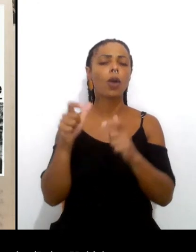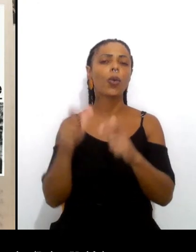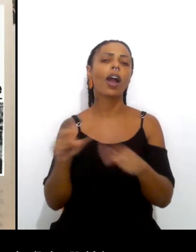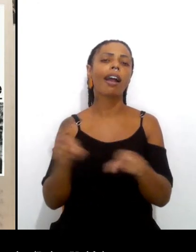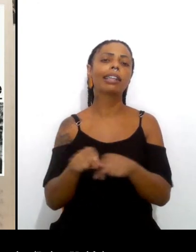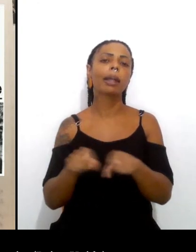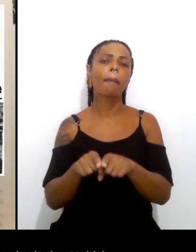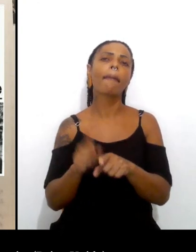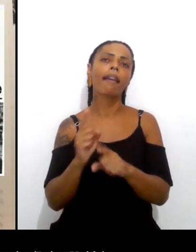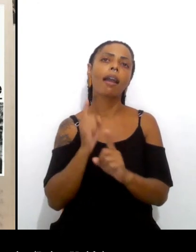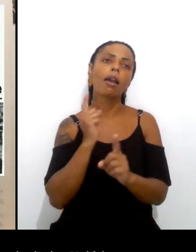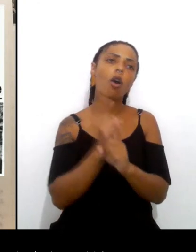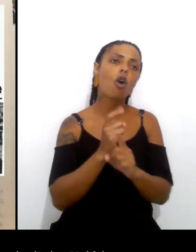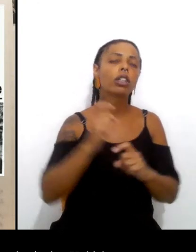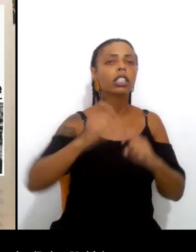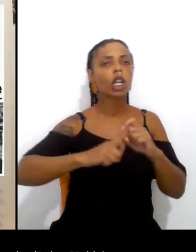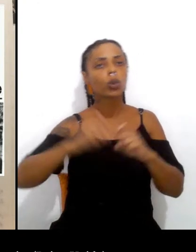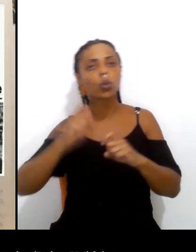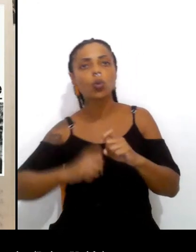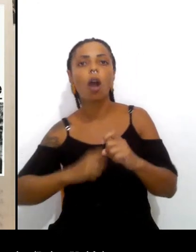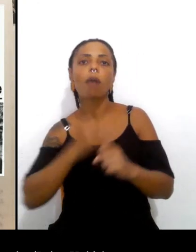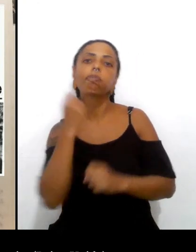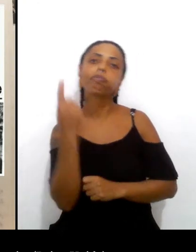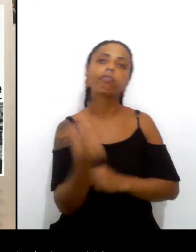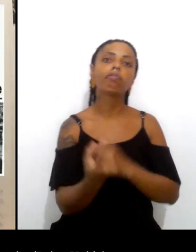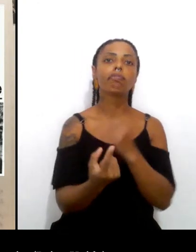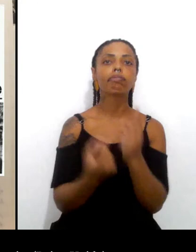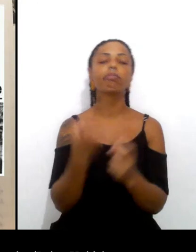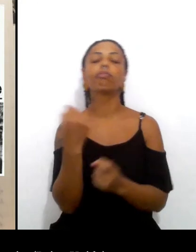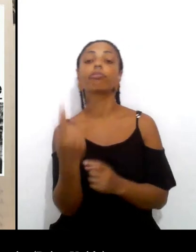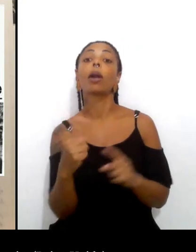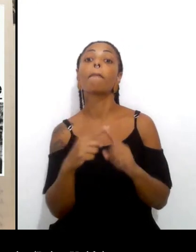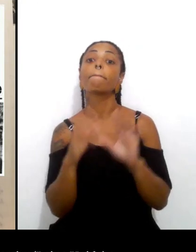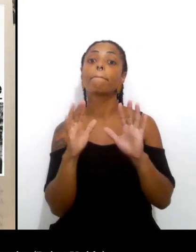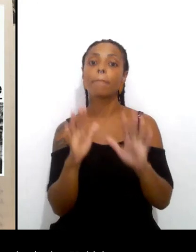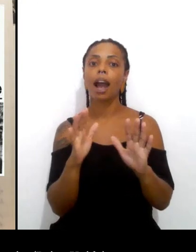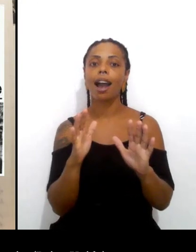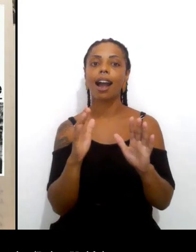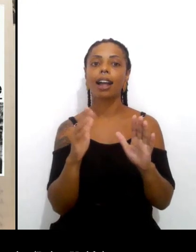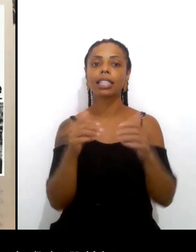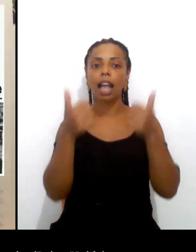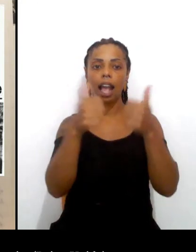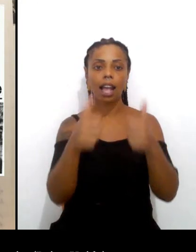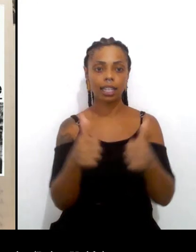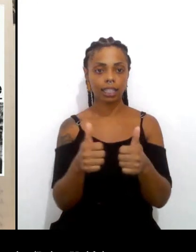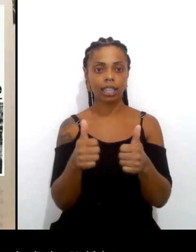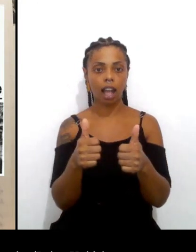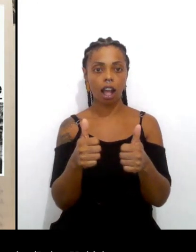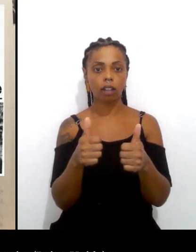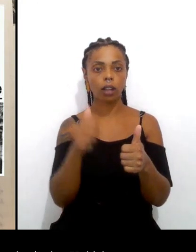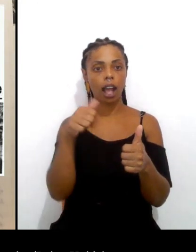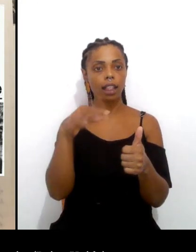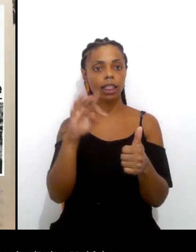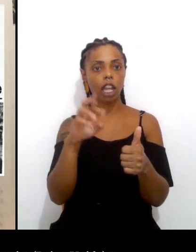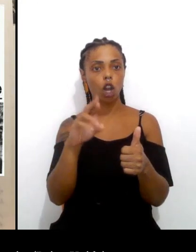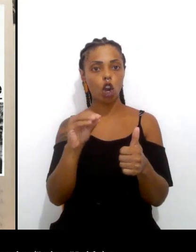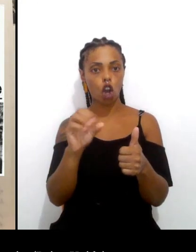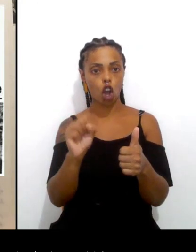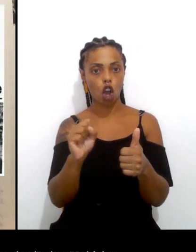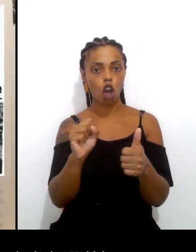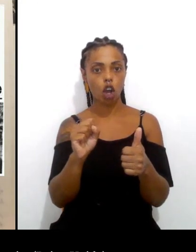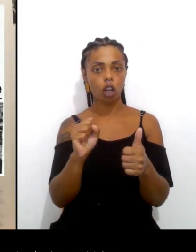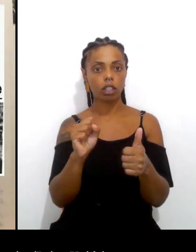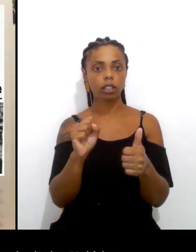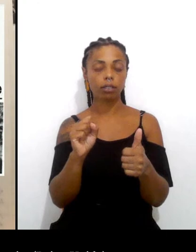sexuais casuais Mas então em volta da estátua que aparece aqui antheros conhecido